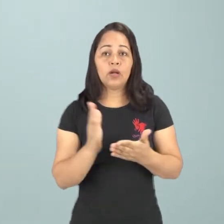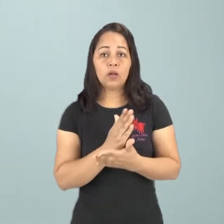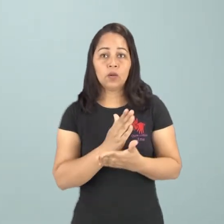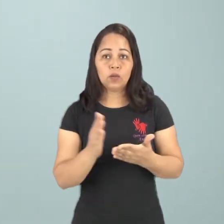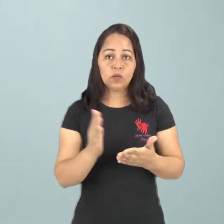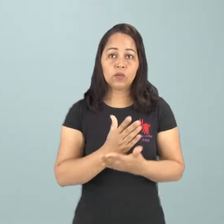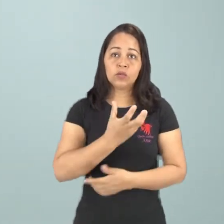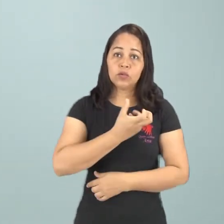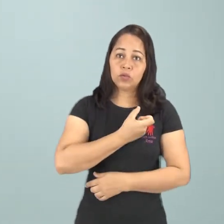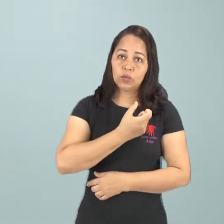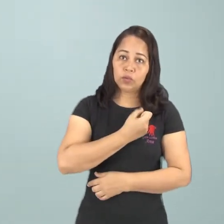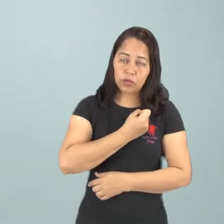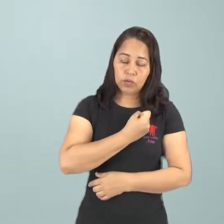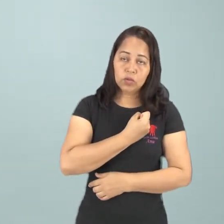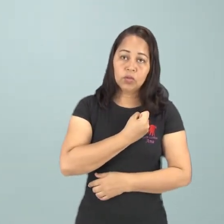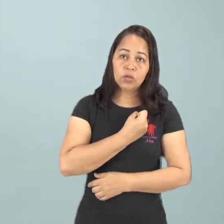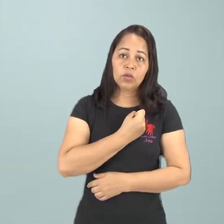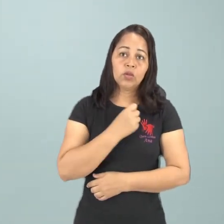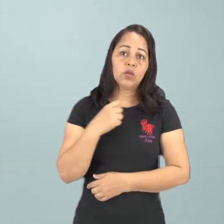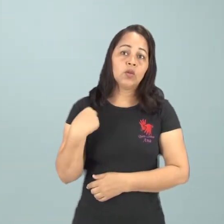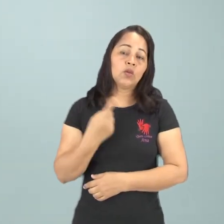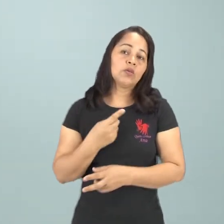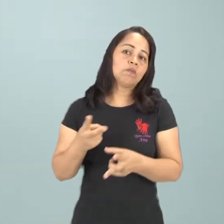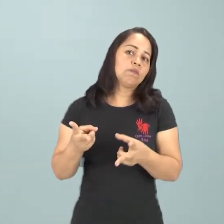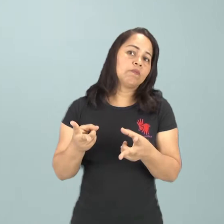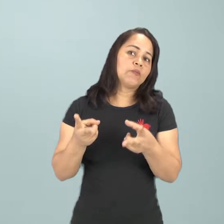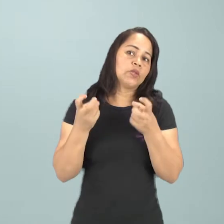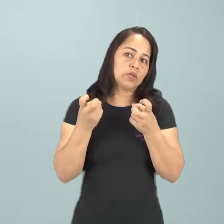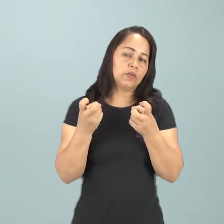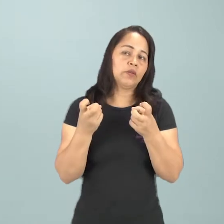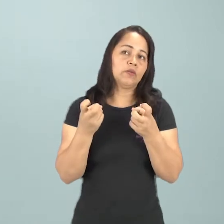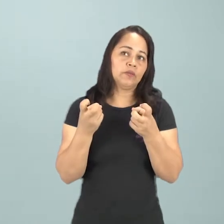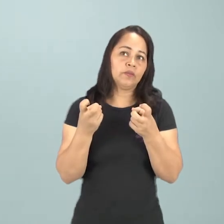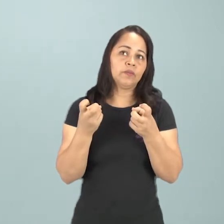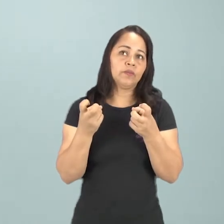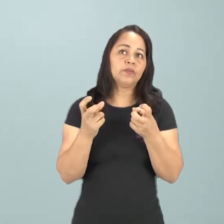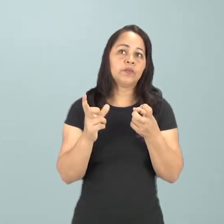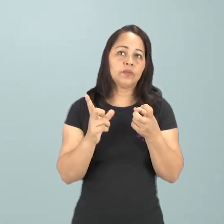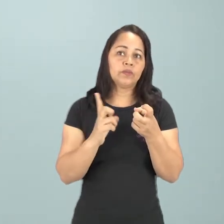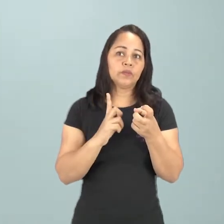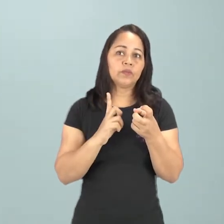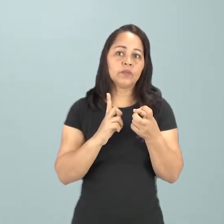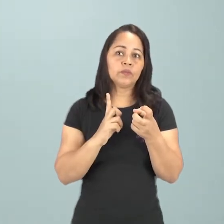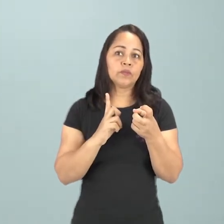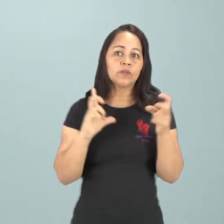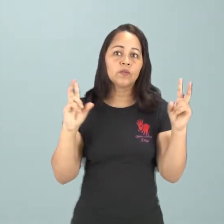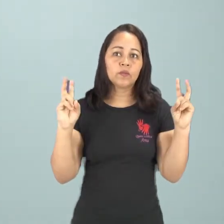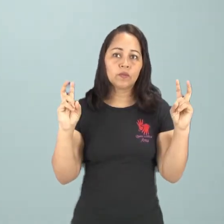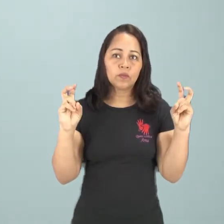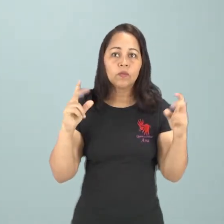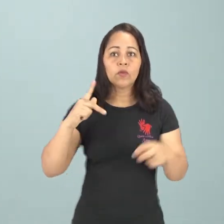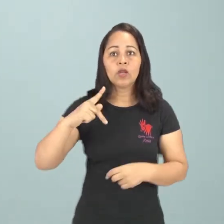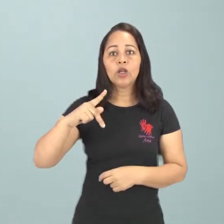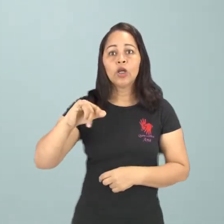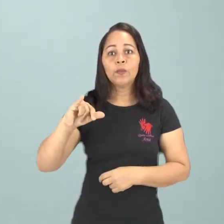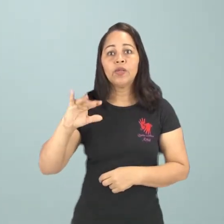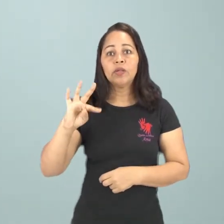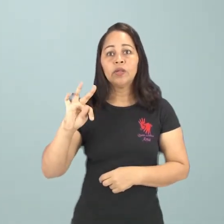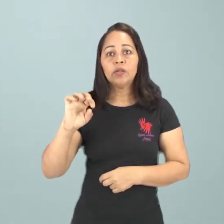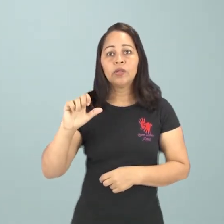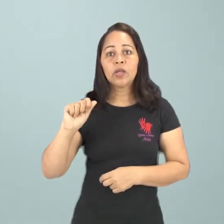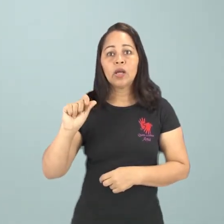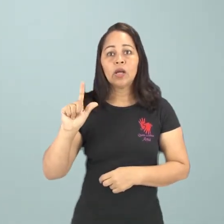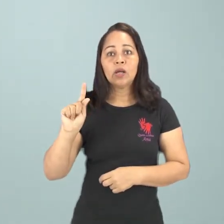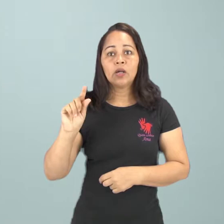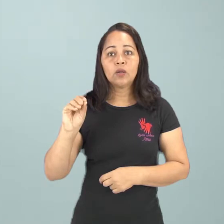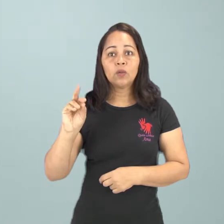conjuntos numéricos, e aí você vai perceber algumas ternas pitagóricas. E essas ternas pitagóricas, elas